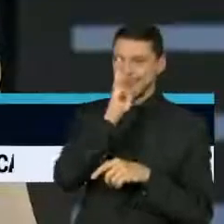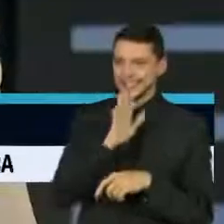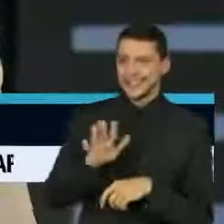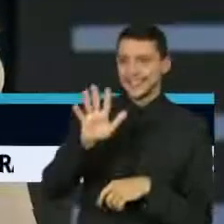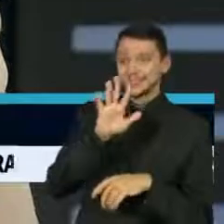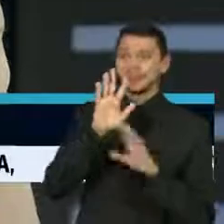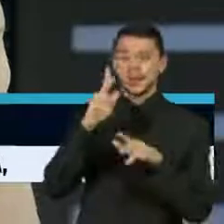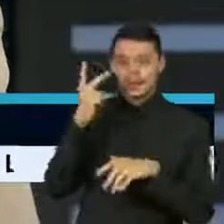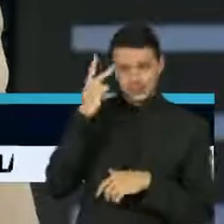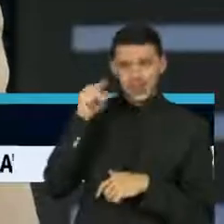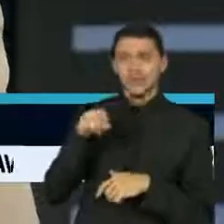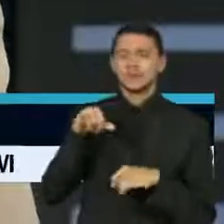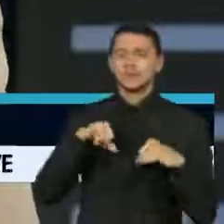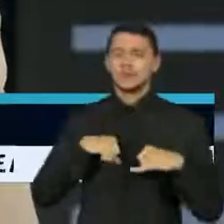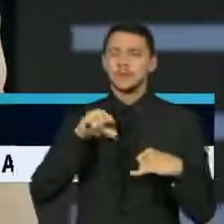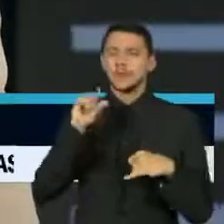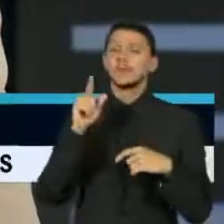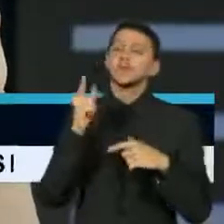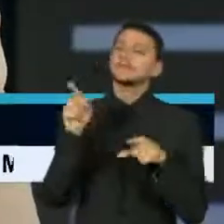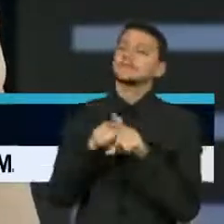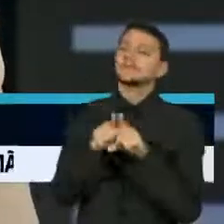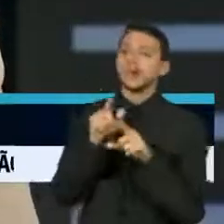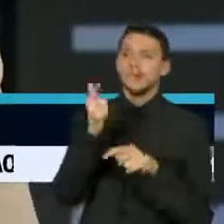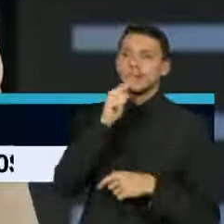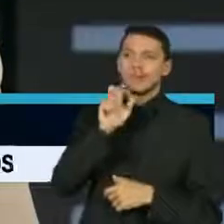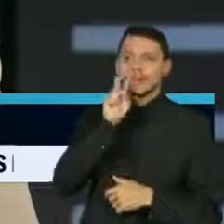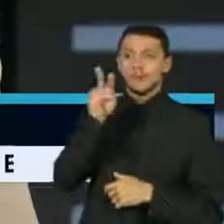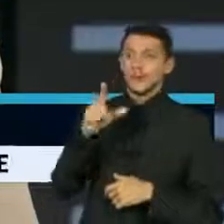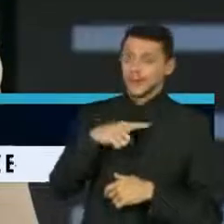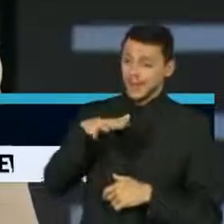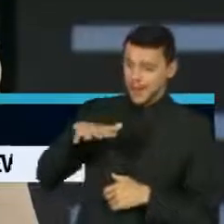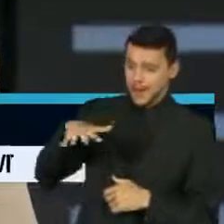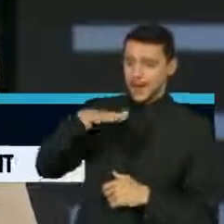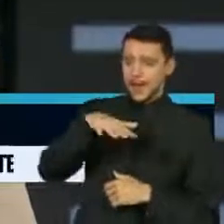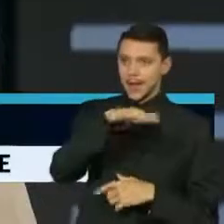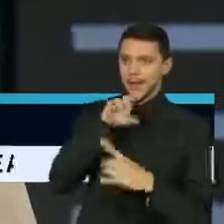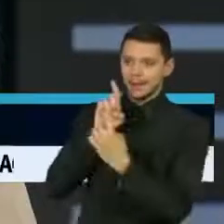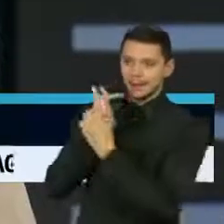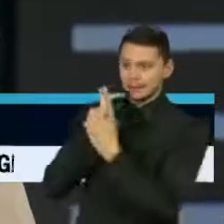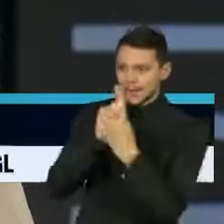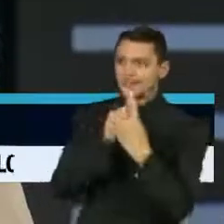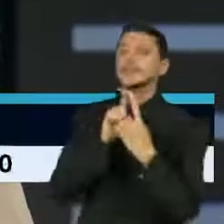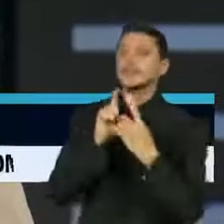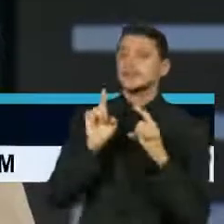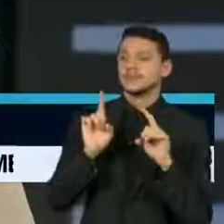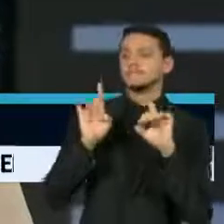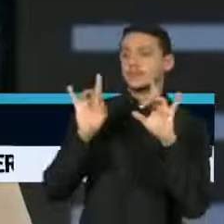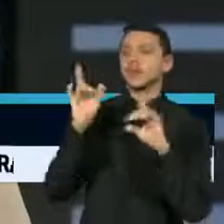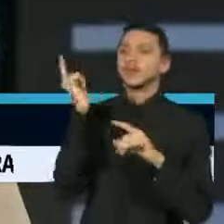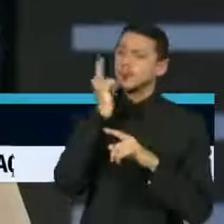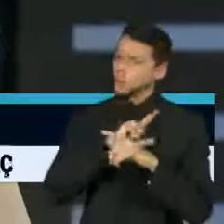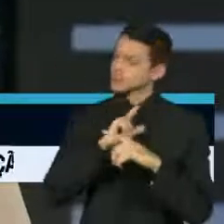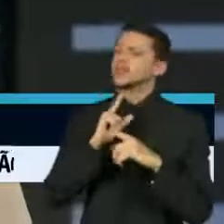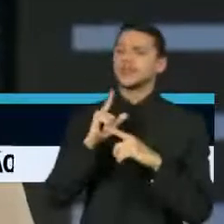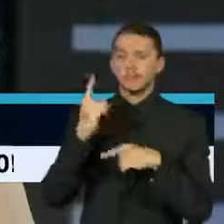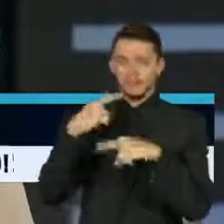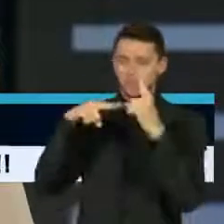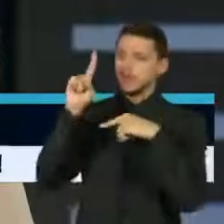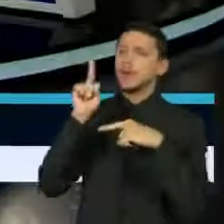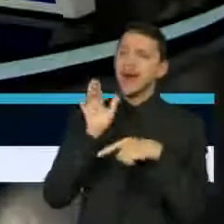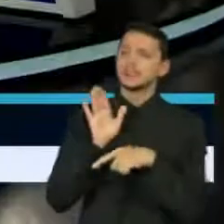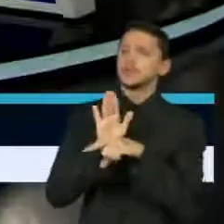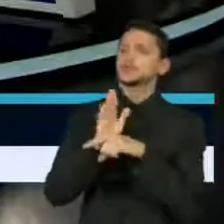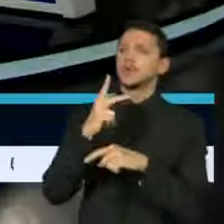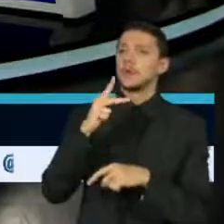mas agora você começa a ver uma tendência de alguns segmentos serviços em o hotel crescendo muito e puxando o PIB diz tá